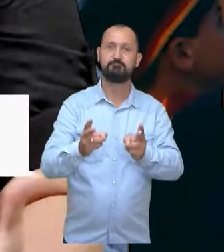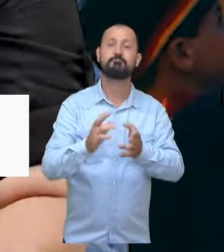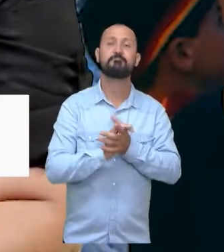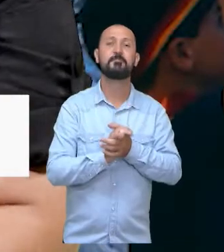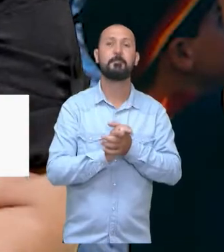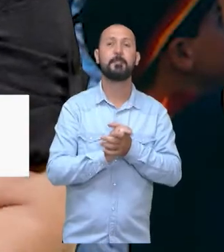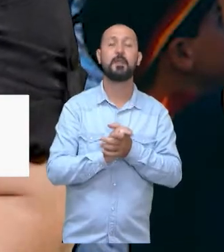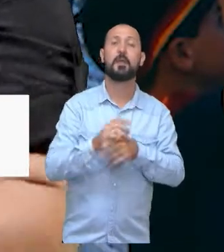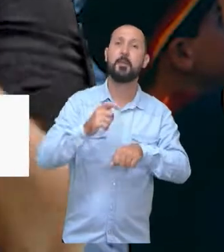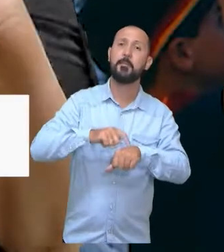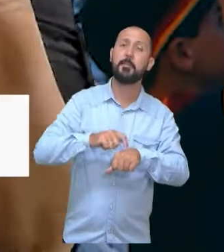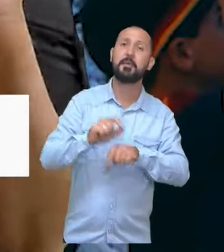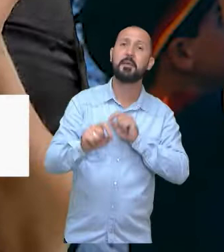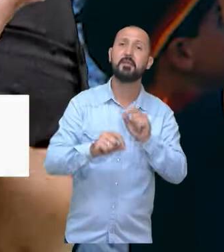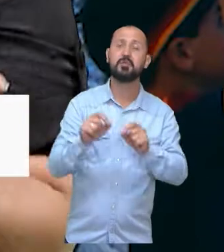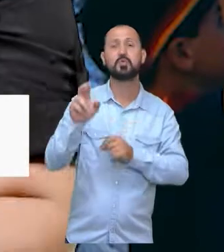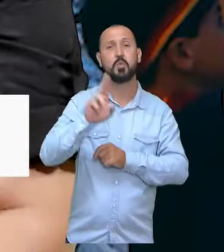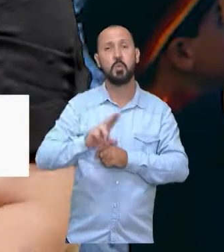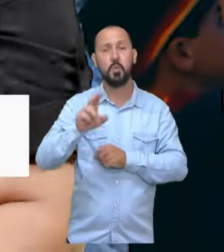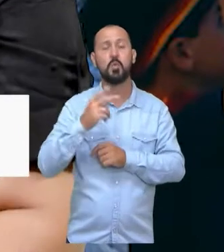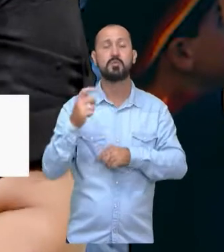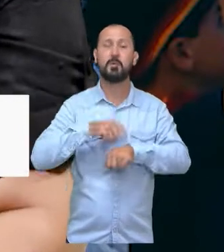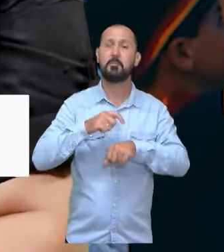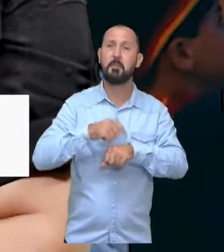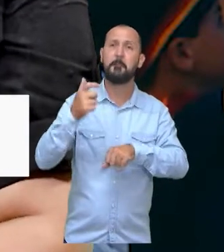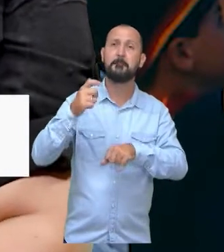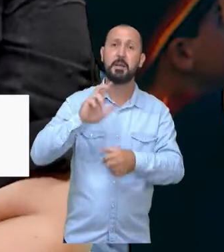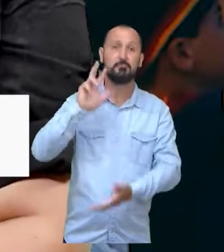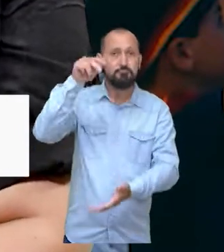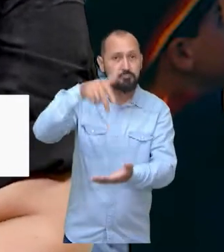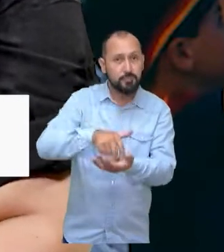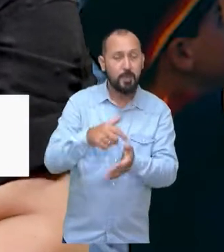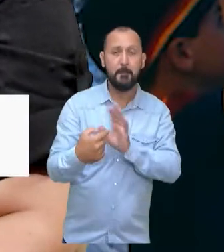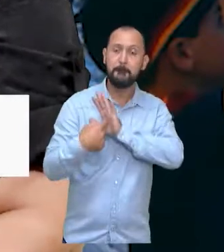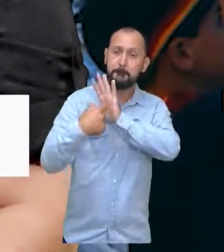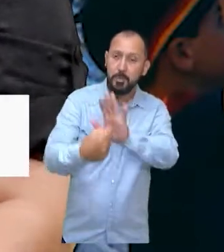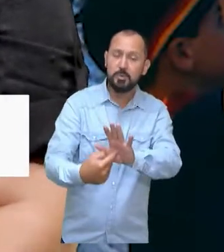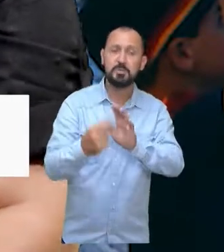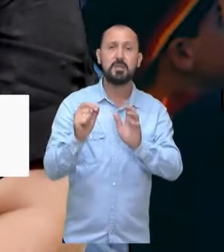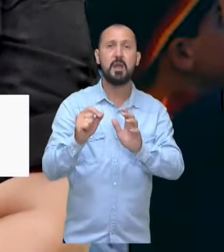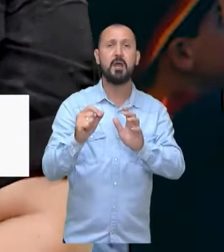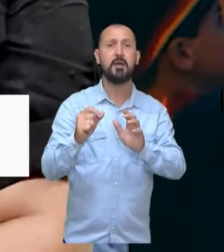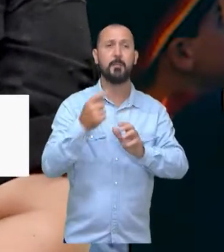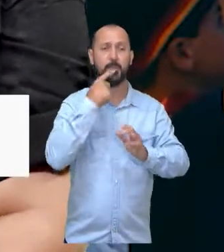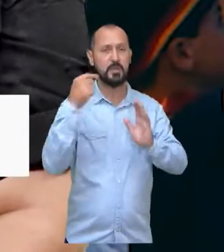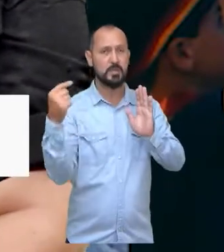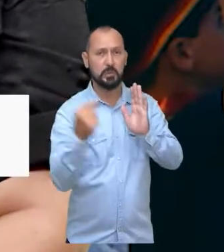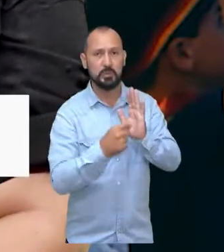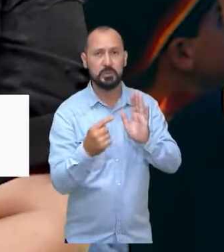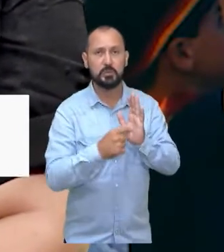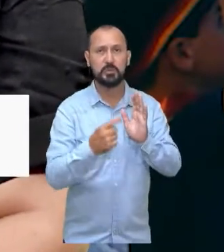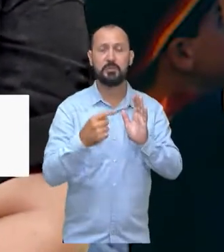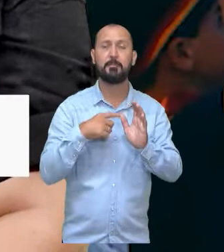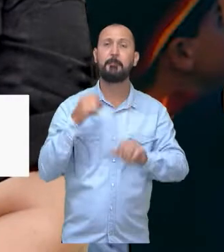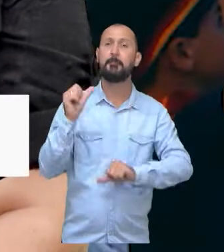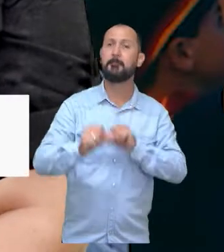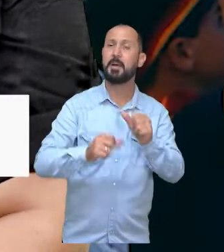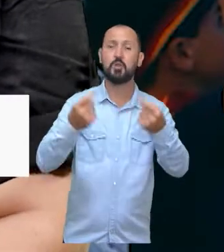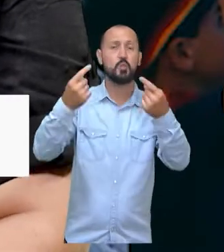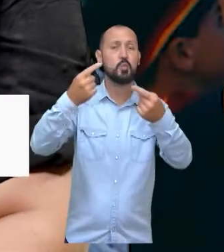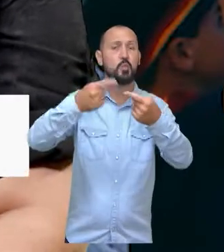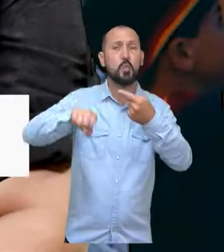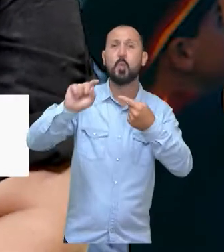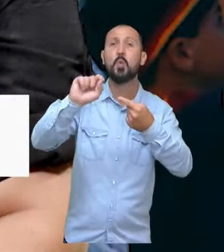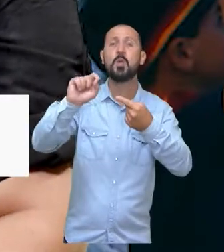ela se perpetua. E a partir do momento que a gente usa a nossa voz e o nosso lugar de fala para se colocar, para denunciar, para